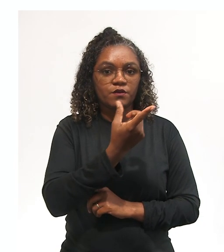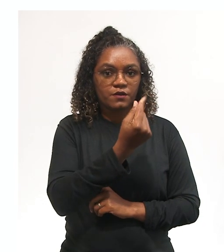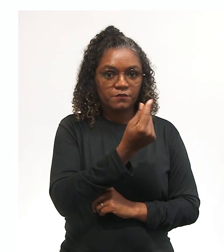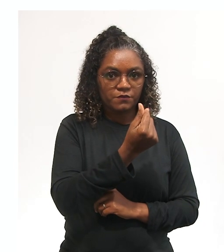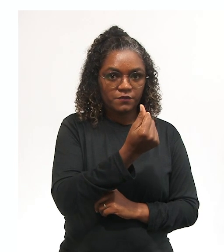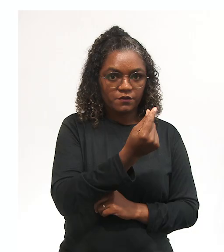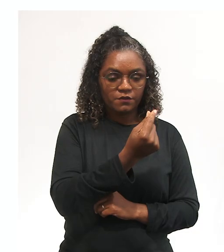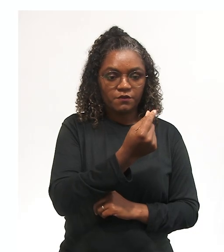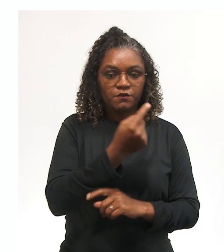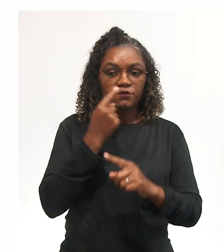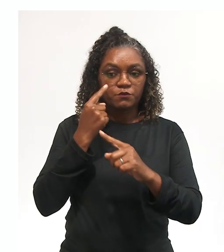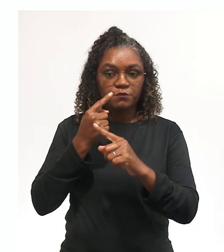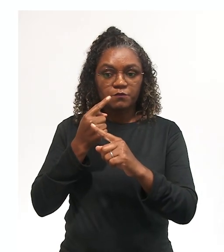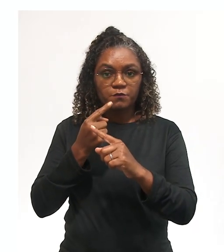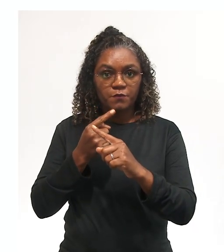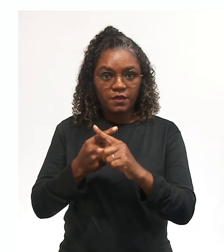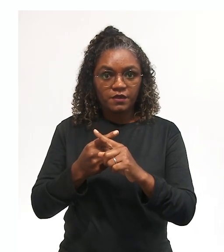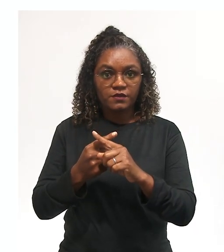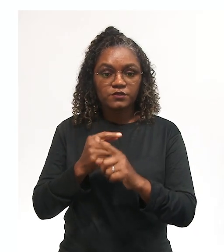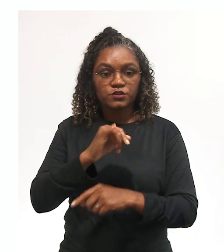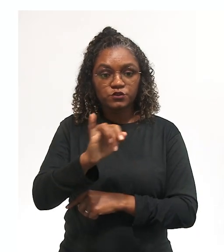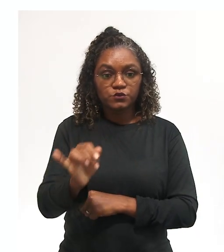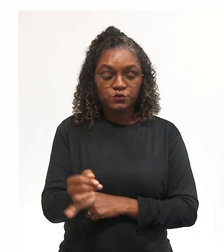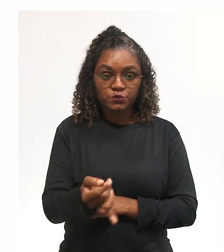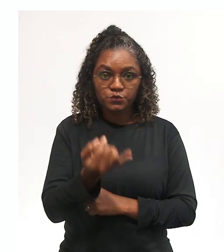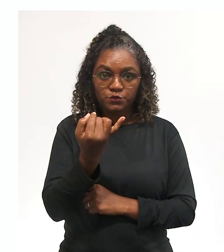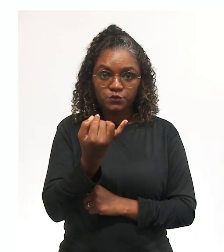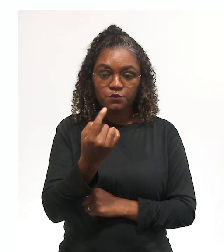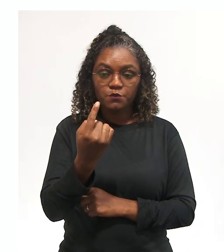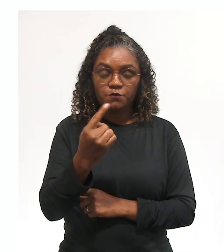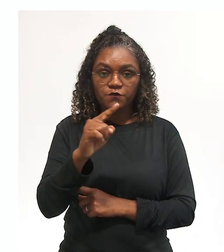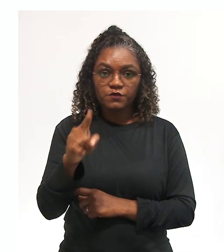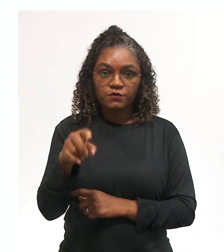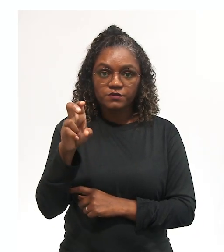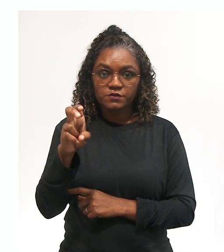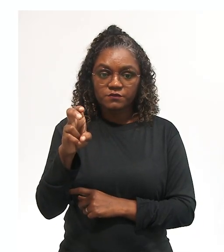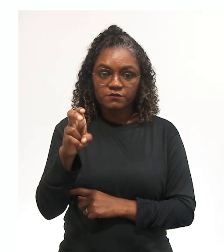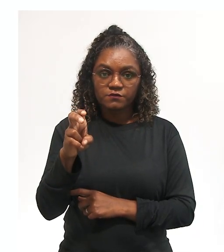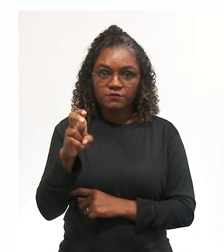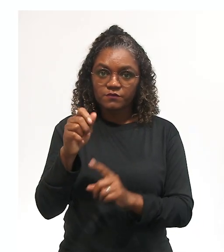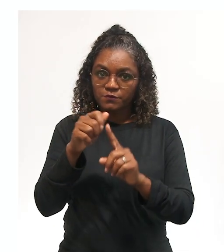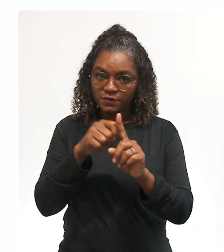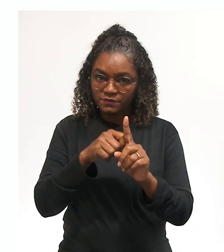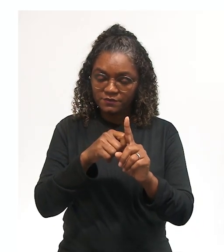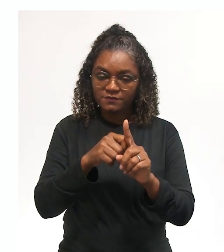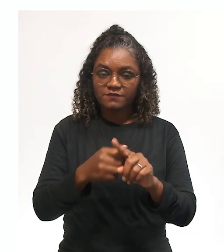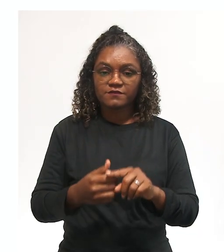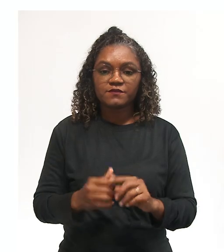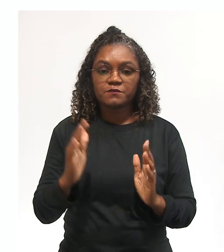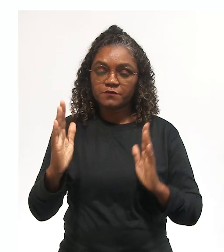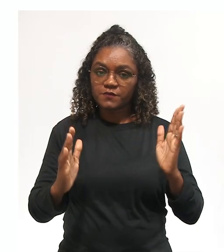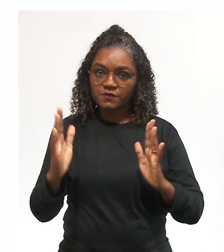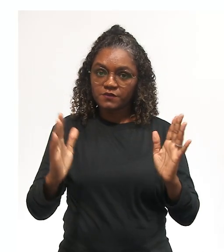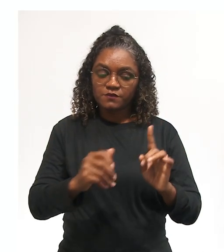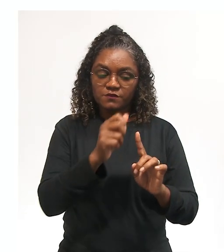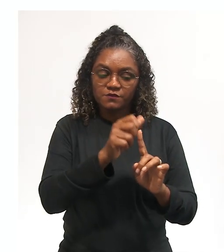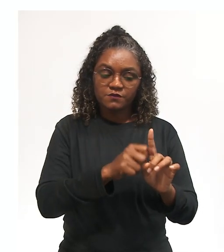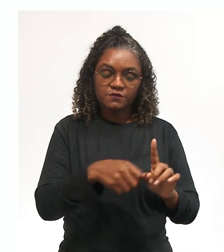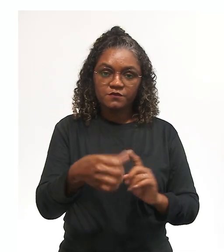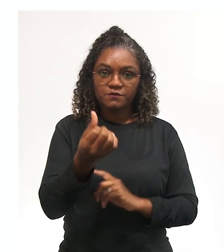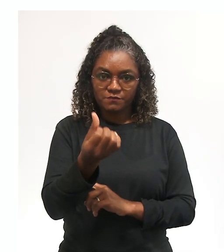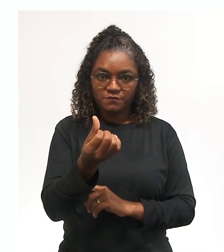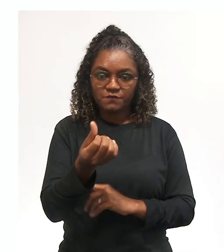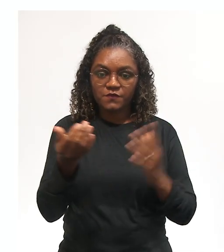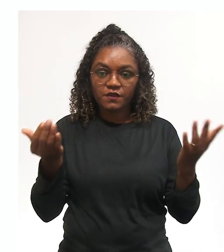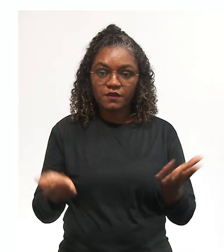simples, aquele da taxa. A taxa é 1,5 ao mês, durante o período de 6 meses.